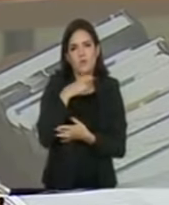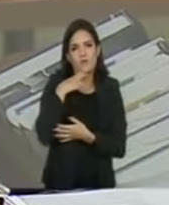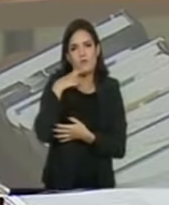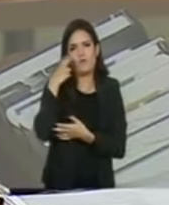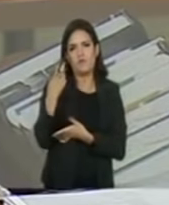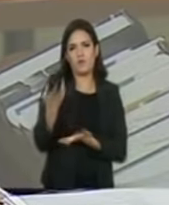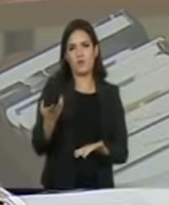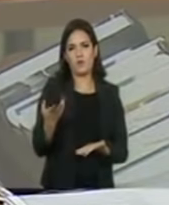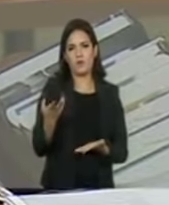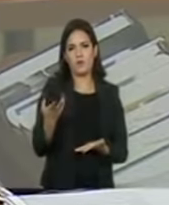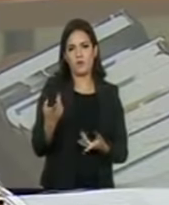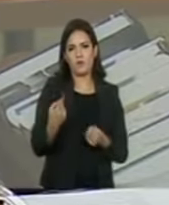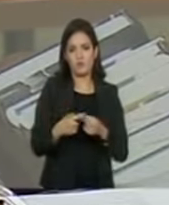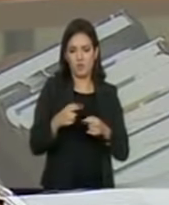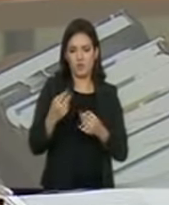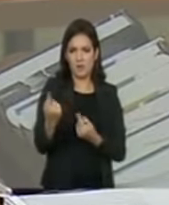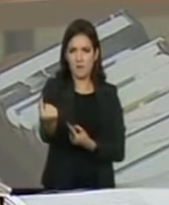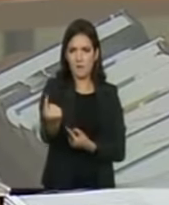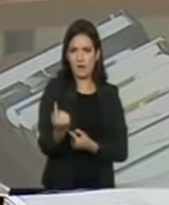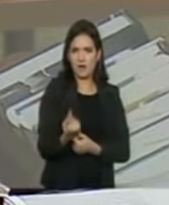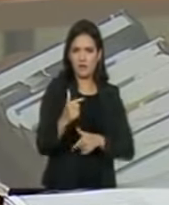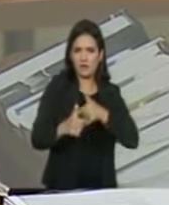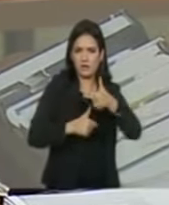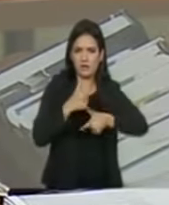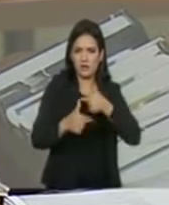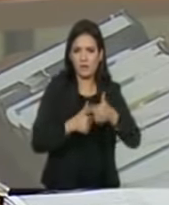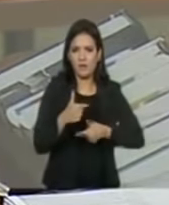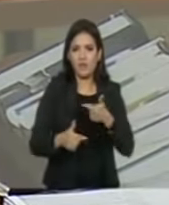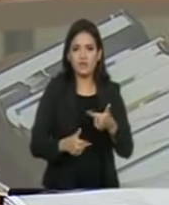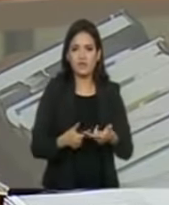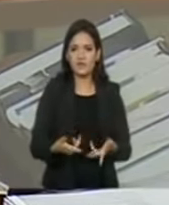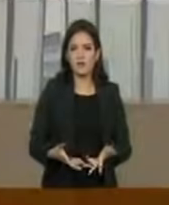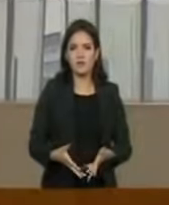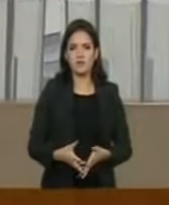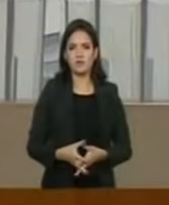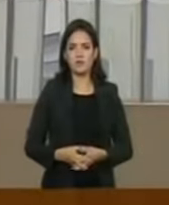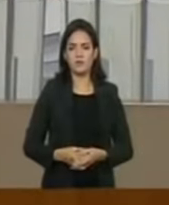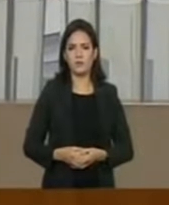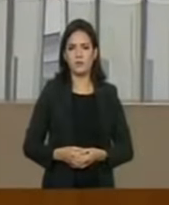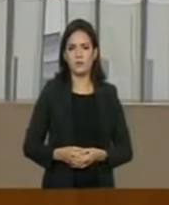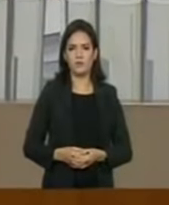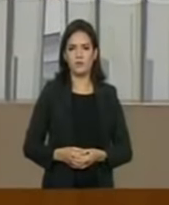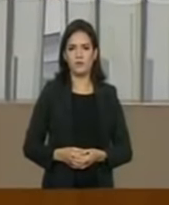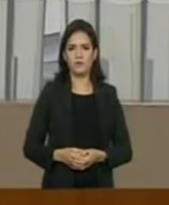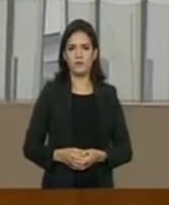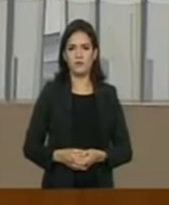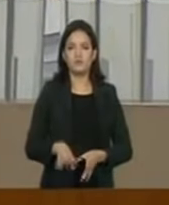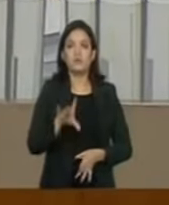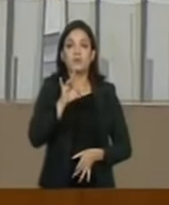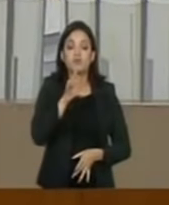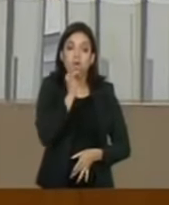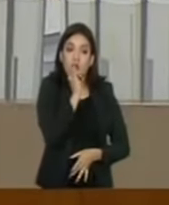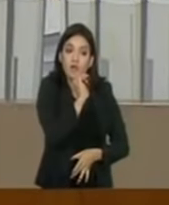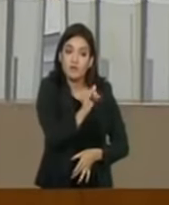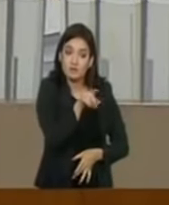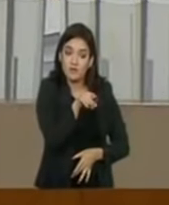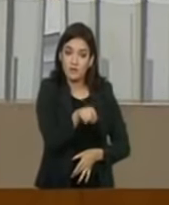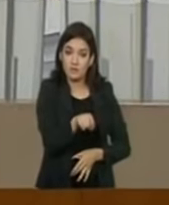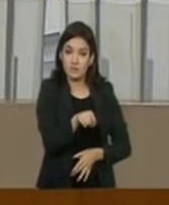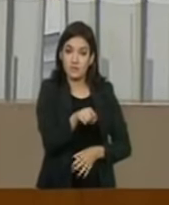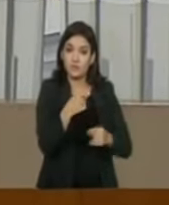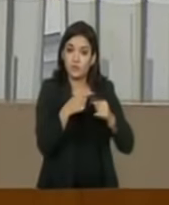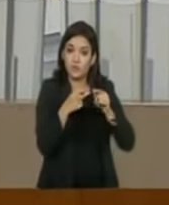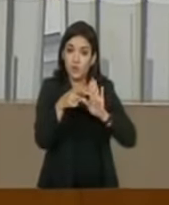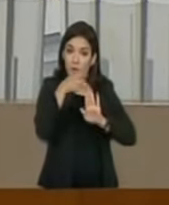se deslocarem para o local de trabalho eu só informa a vossa excelência que portaria do